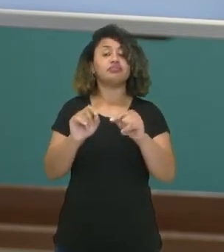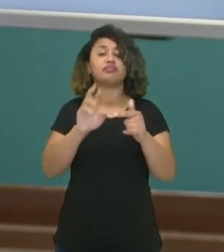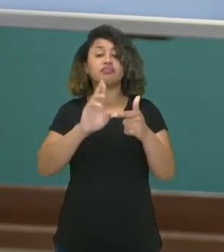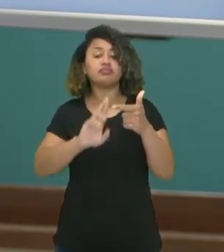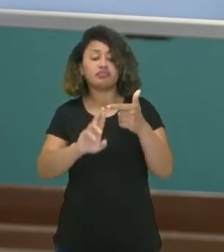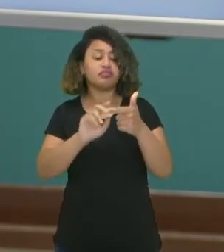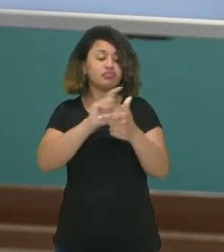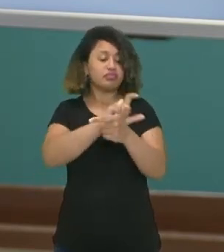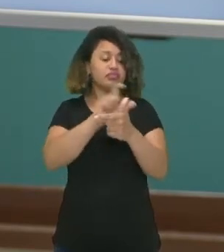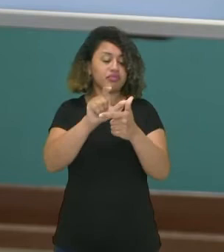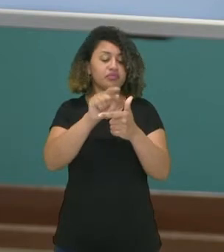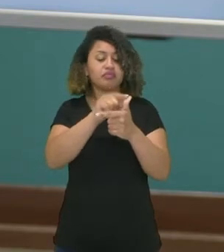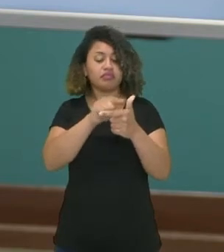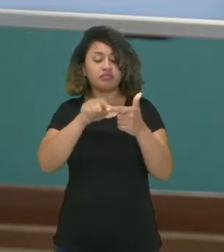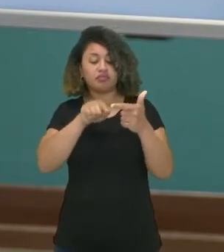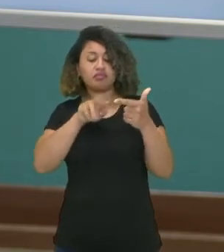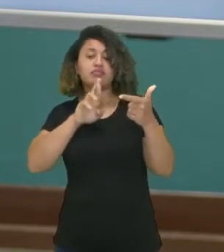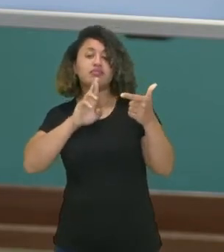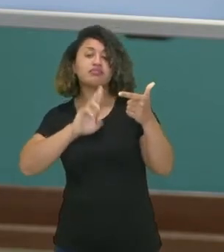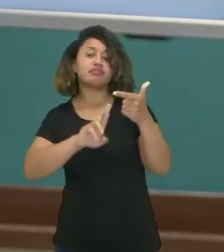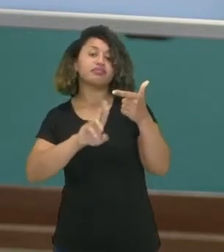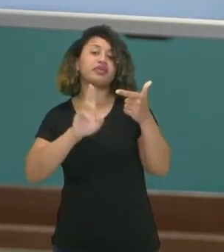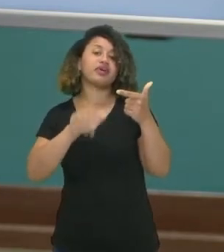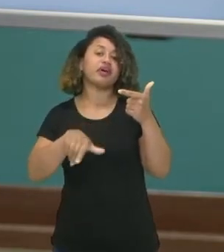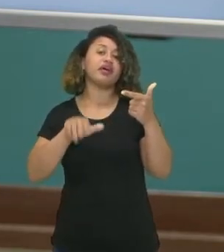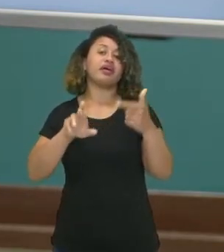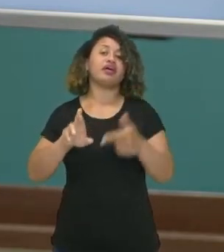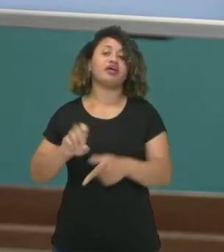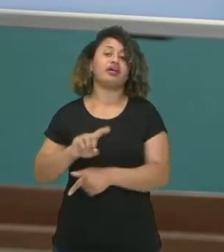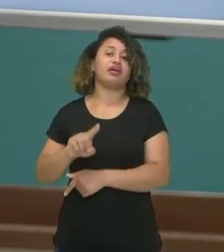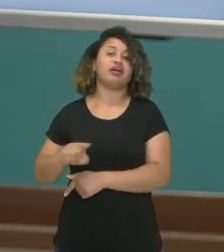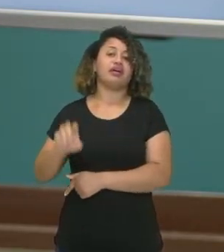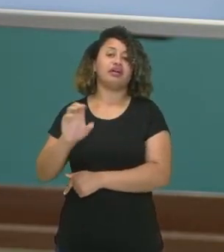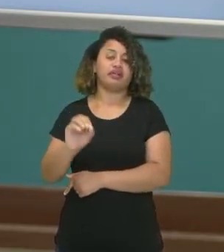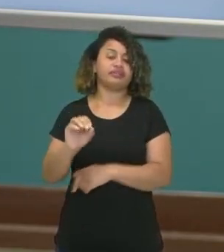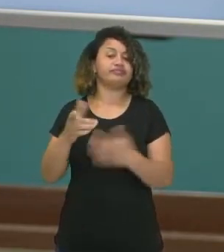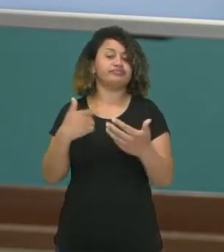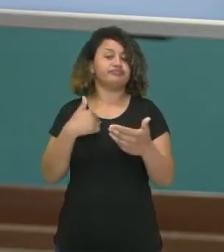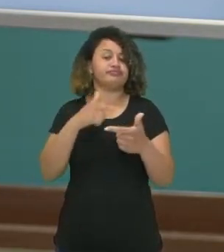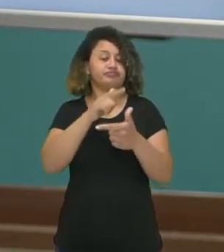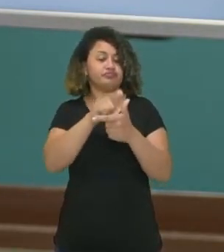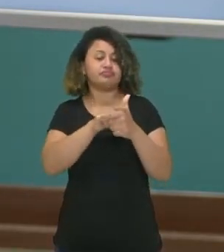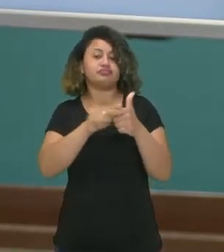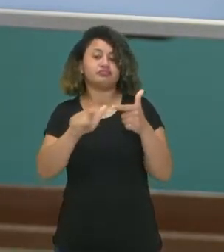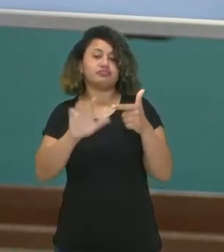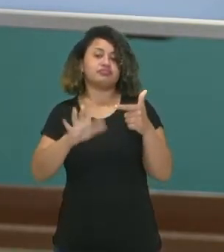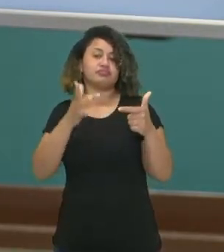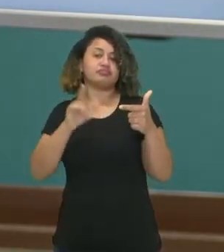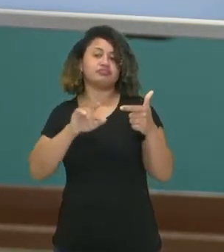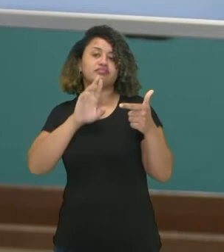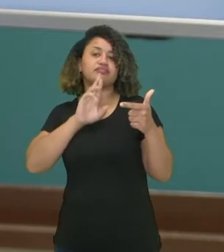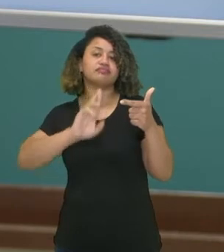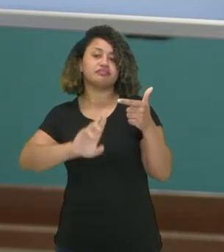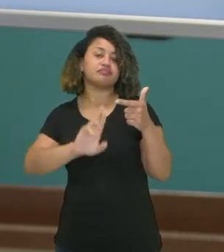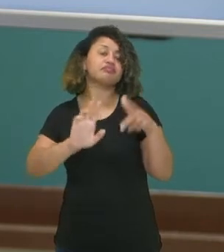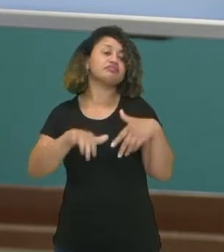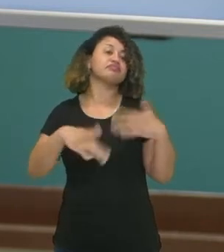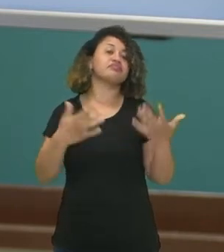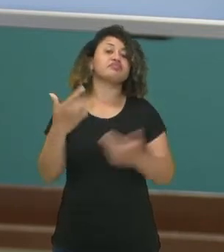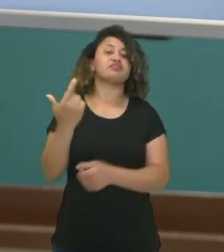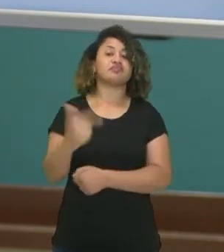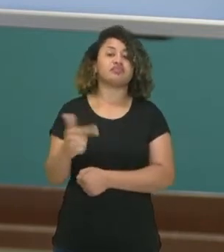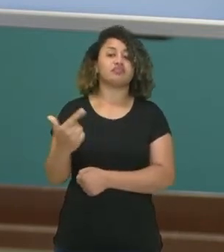entre duas grandezas e quociente é o resultado de uma divisão. Portanto, como não